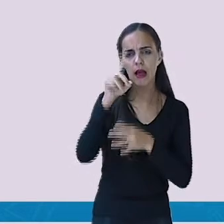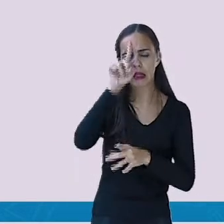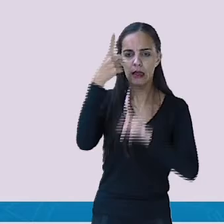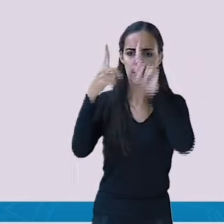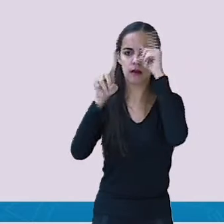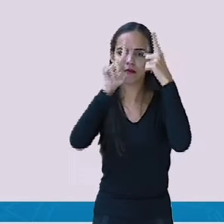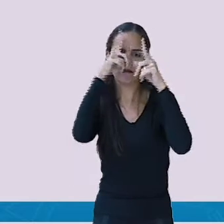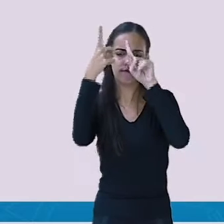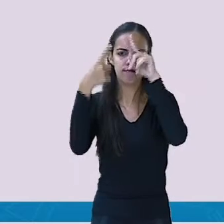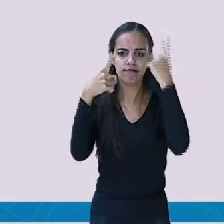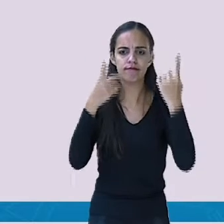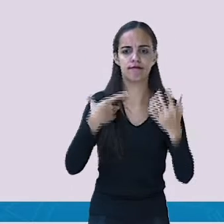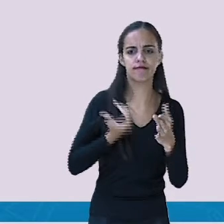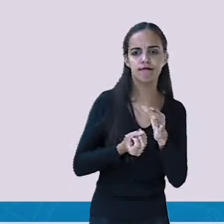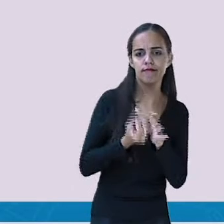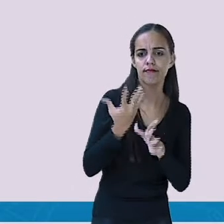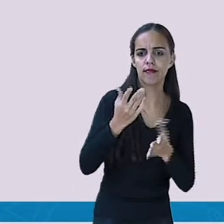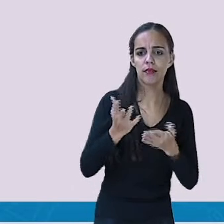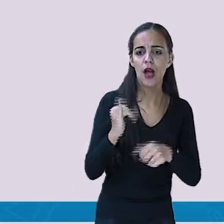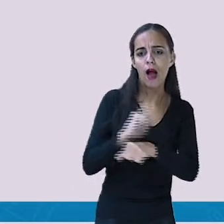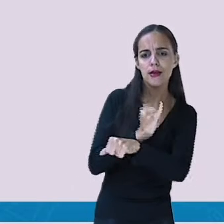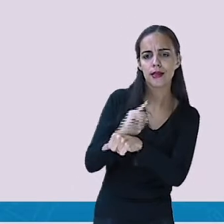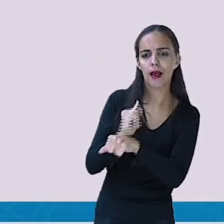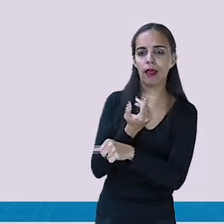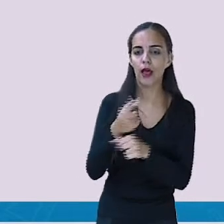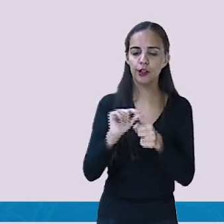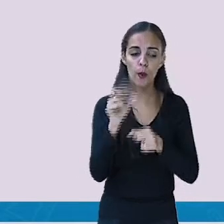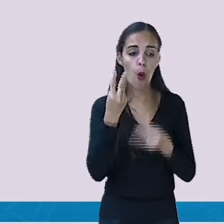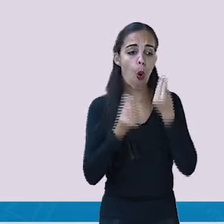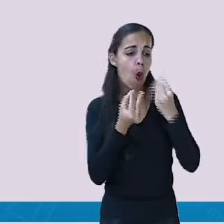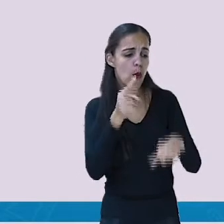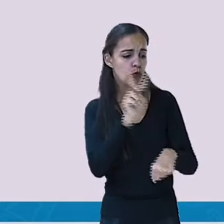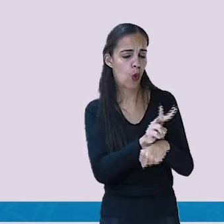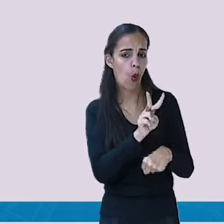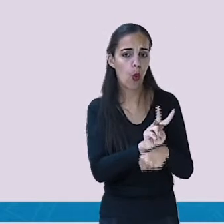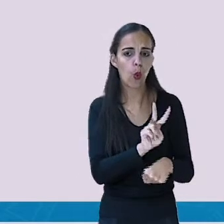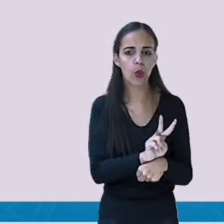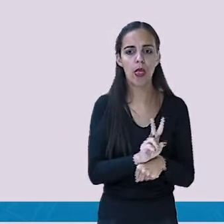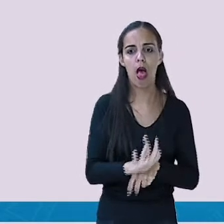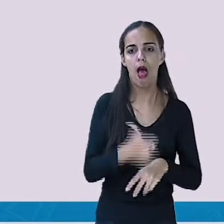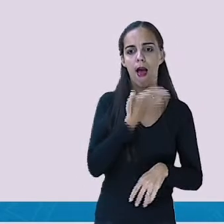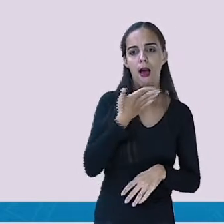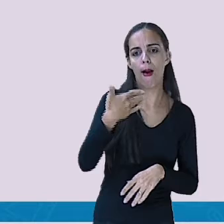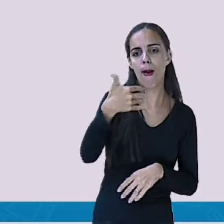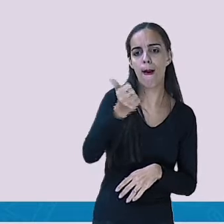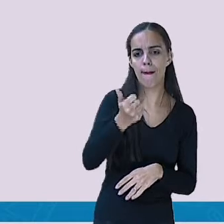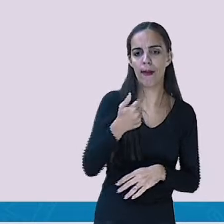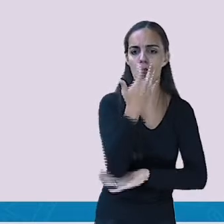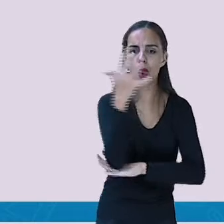diferentes, dependendo da situação do local. Aqui na nossa